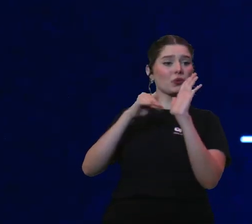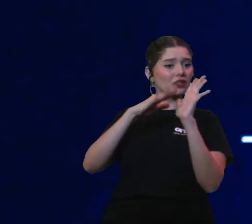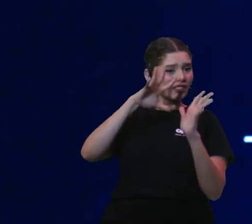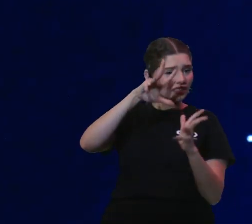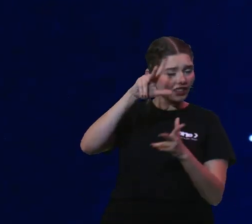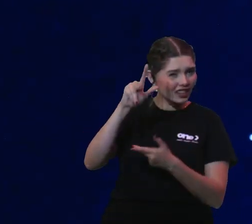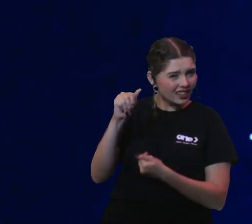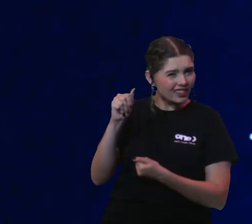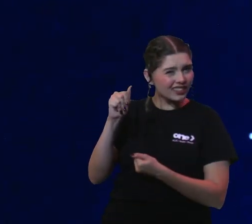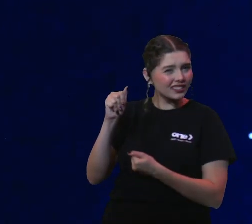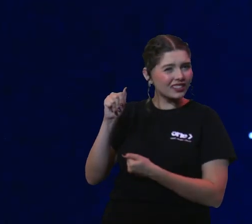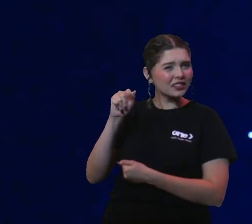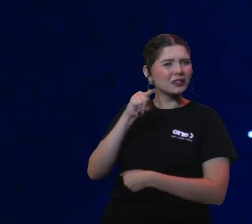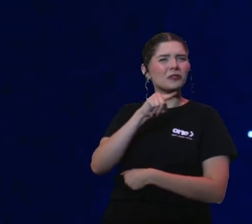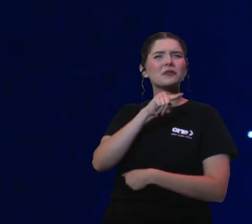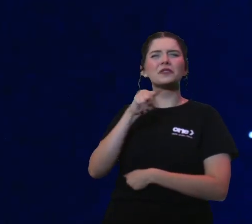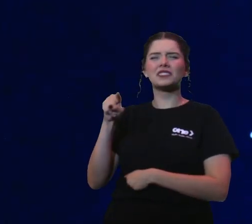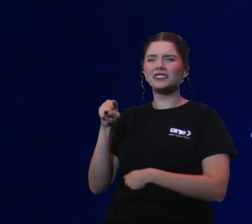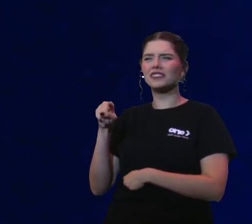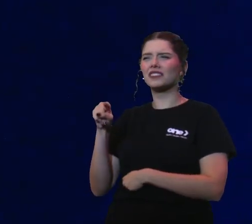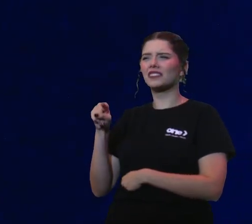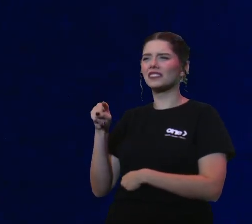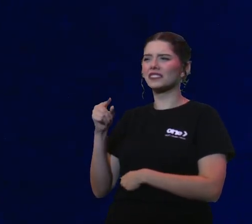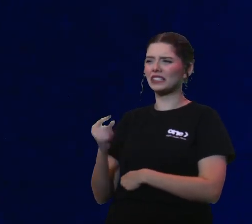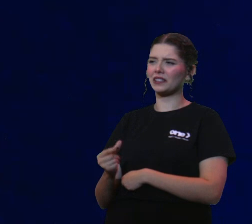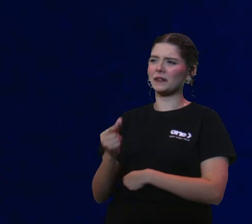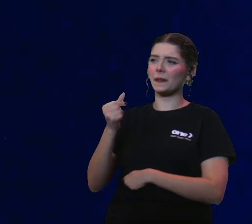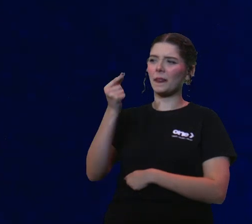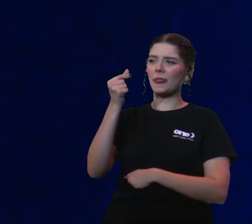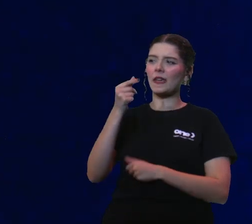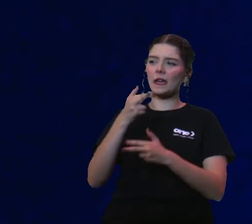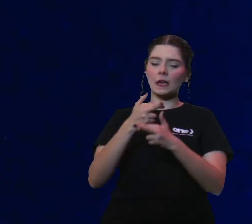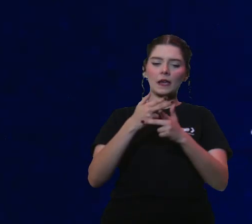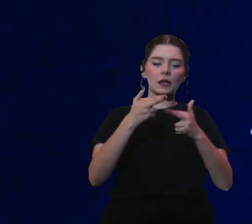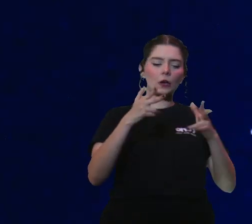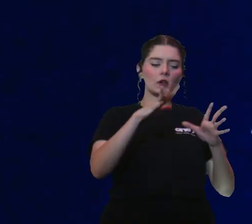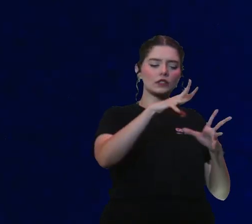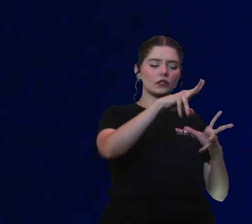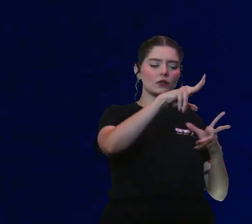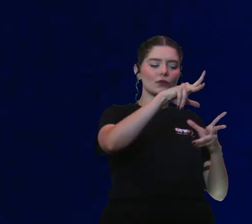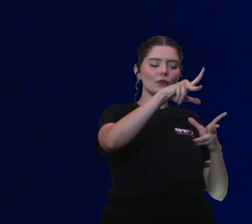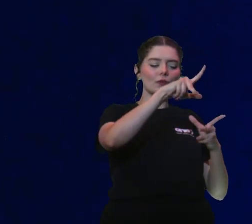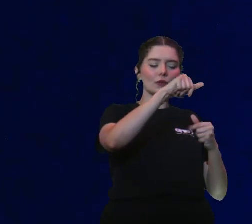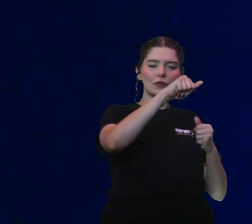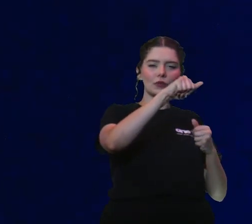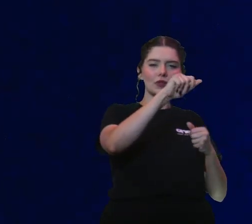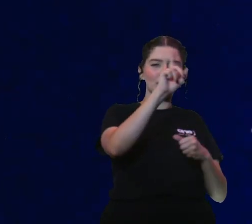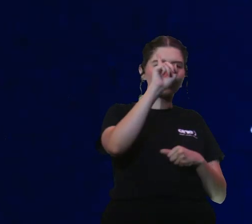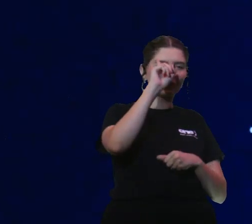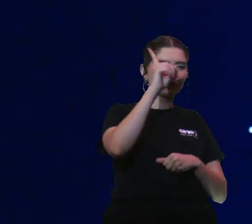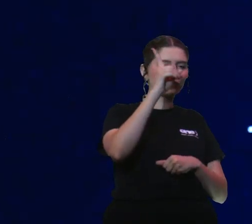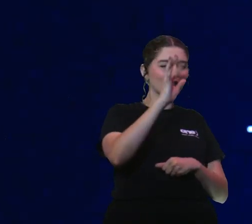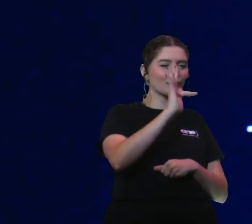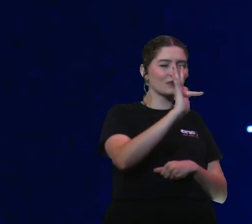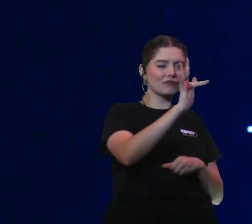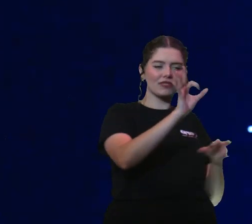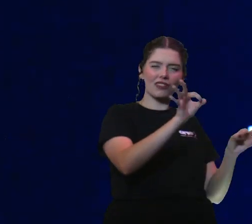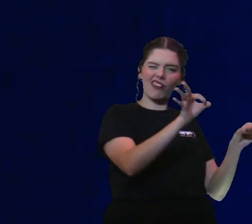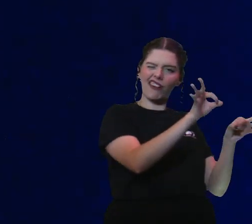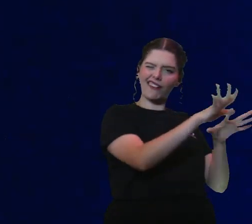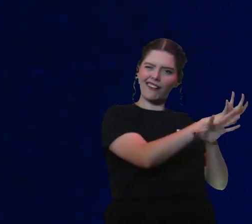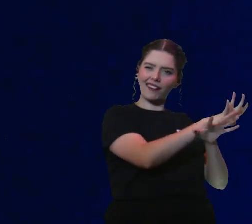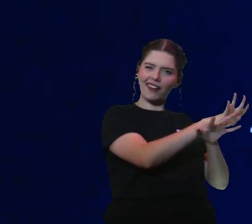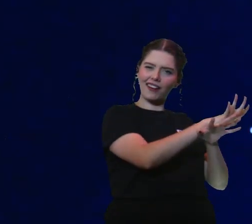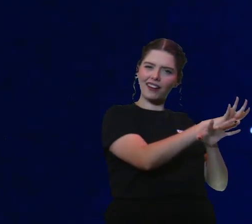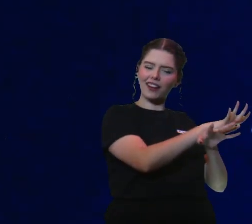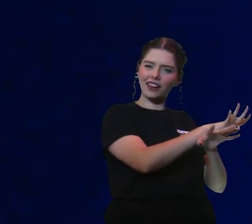Será que você não está investindo recursos demais em apenas coisas que dão aparência de sucesso, que mostram riqueza, mas revelam,